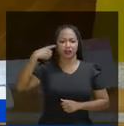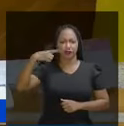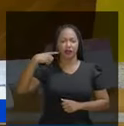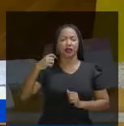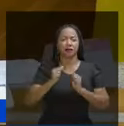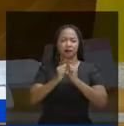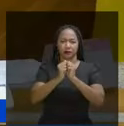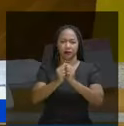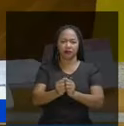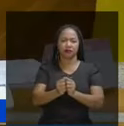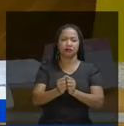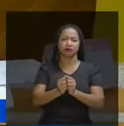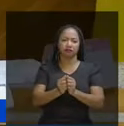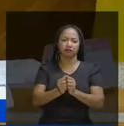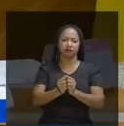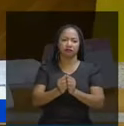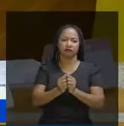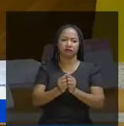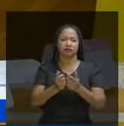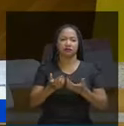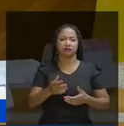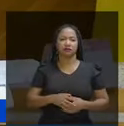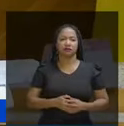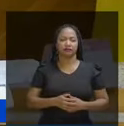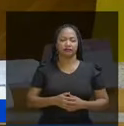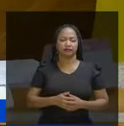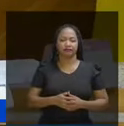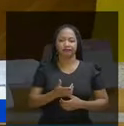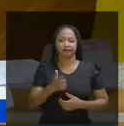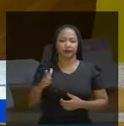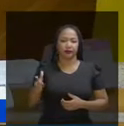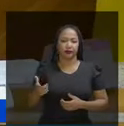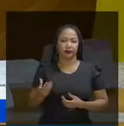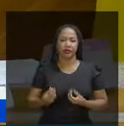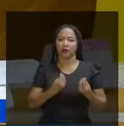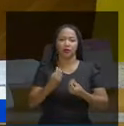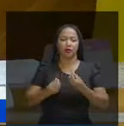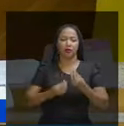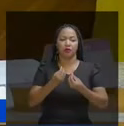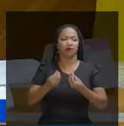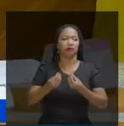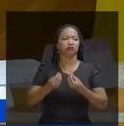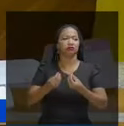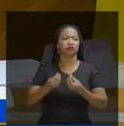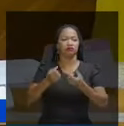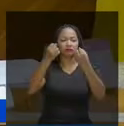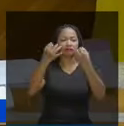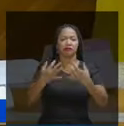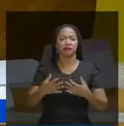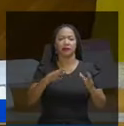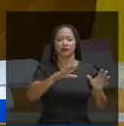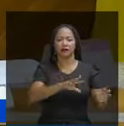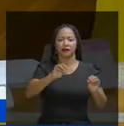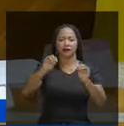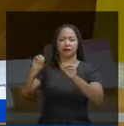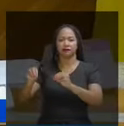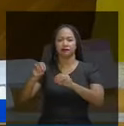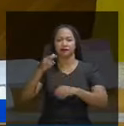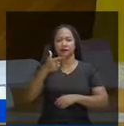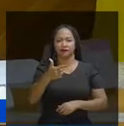nos acompanhando. Embora não esteja em condição de fazer sustentação oral, então estou transferindo para o dia